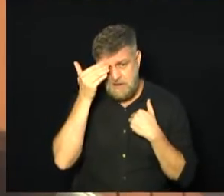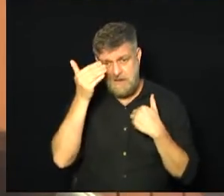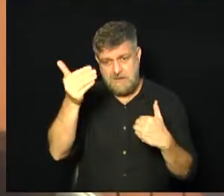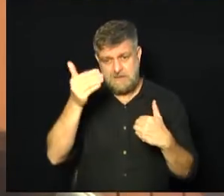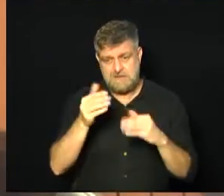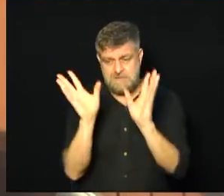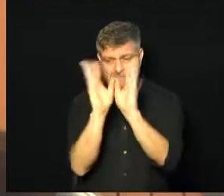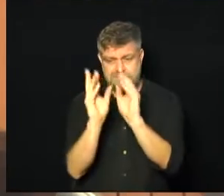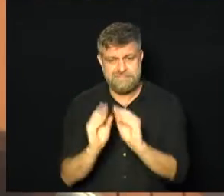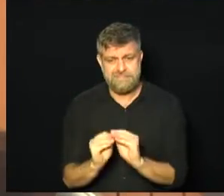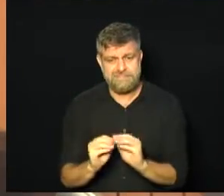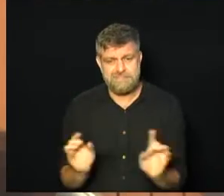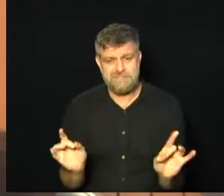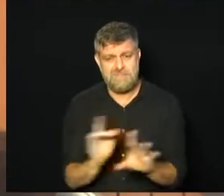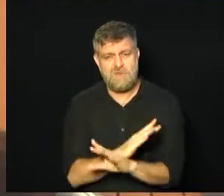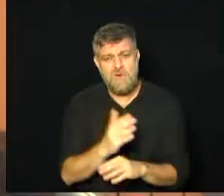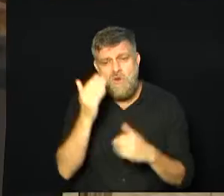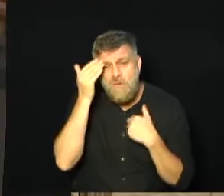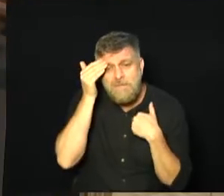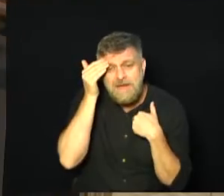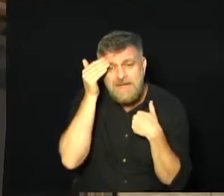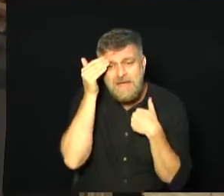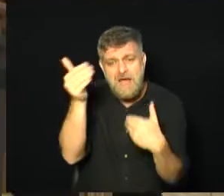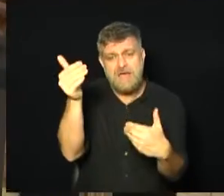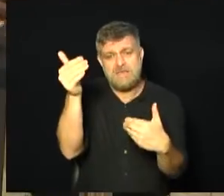aqui. Muitíssimo obrigada.